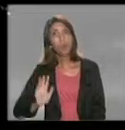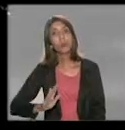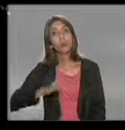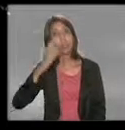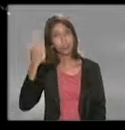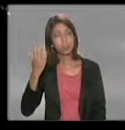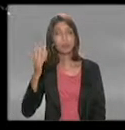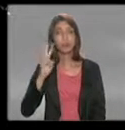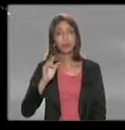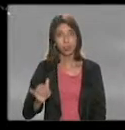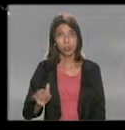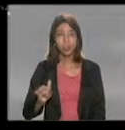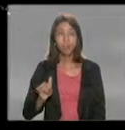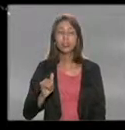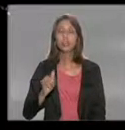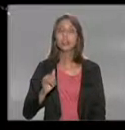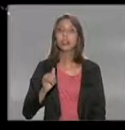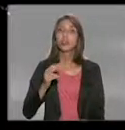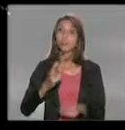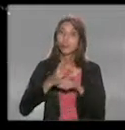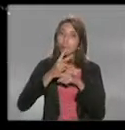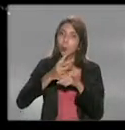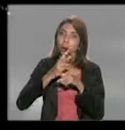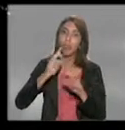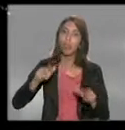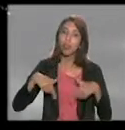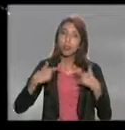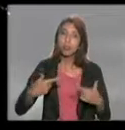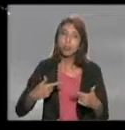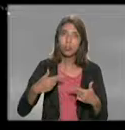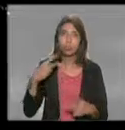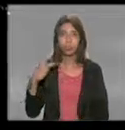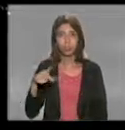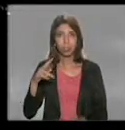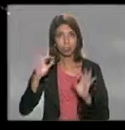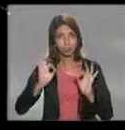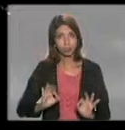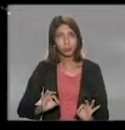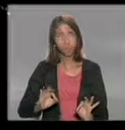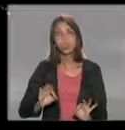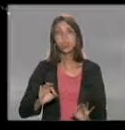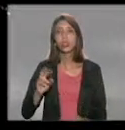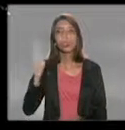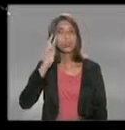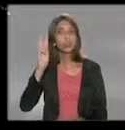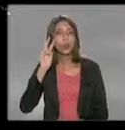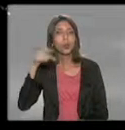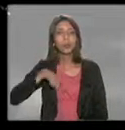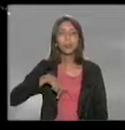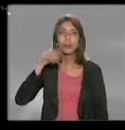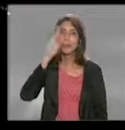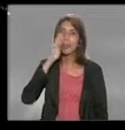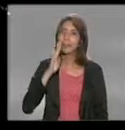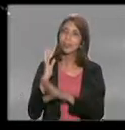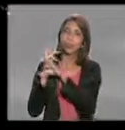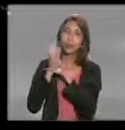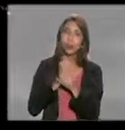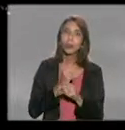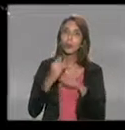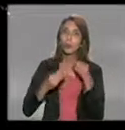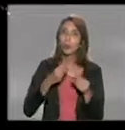tiver um entendimento e não for suficiente, vai acontecer alguma outra coisa nesse dispositivo em que ele busca as